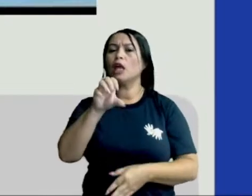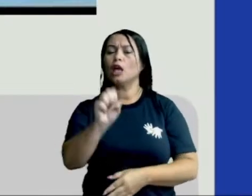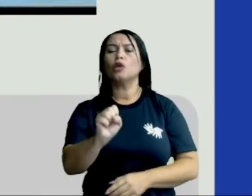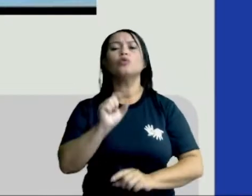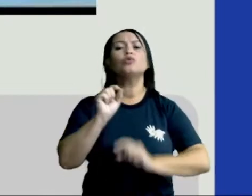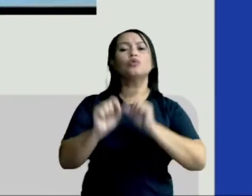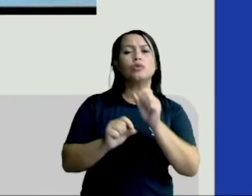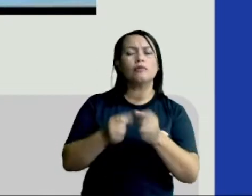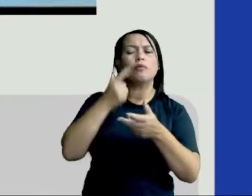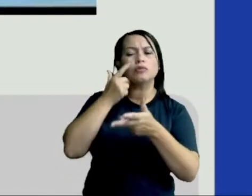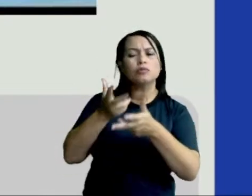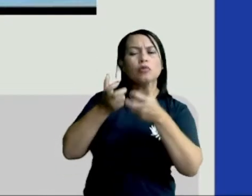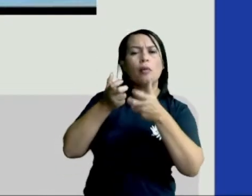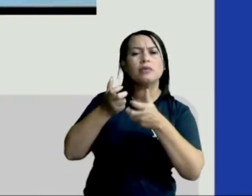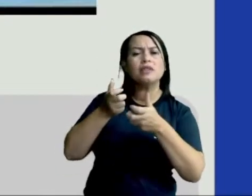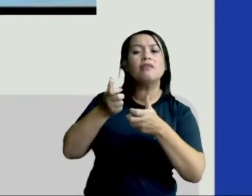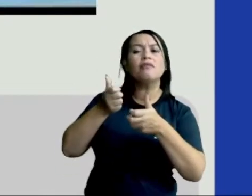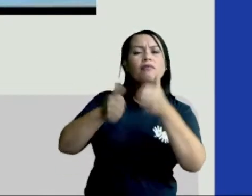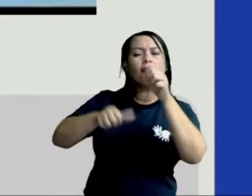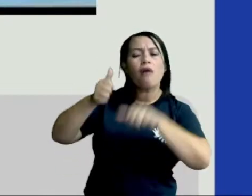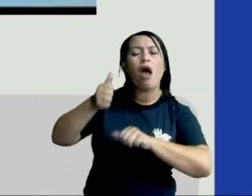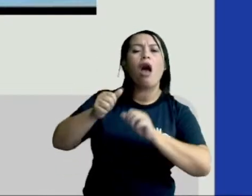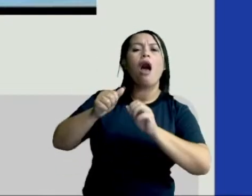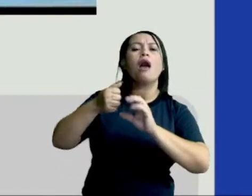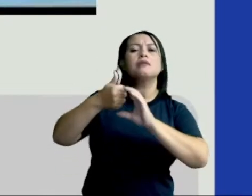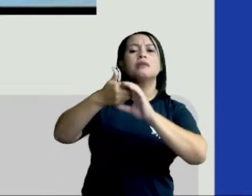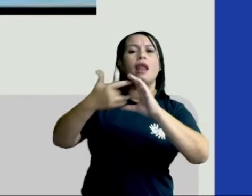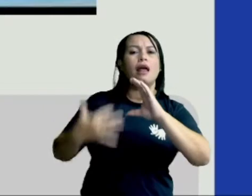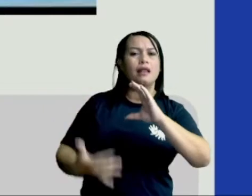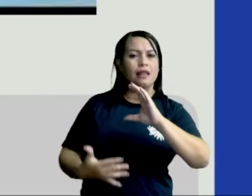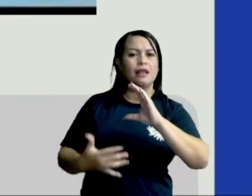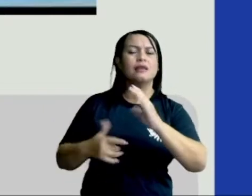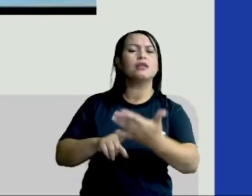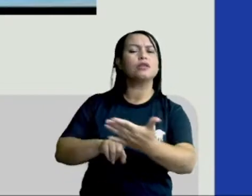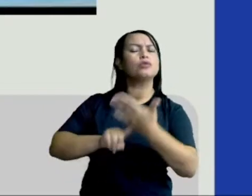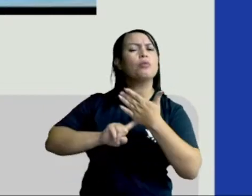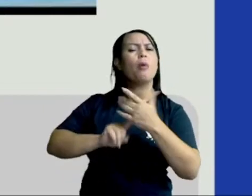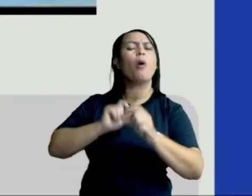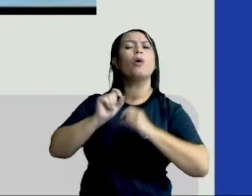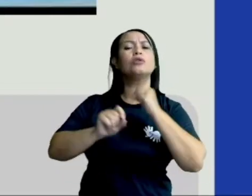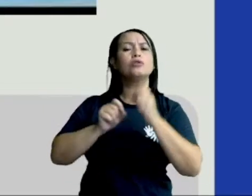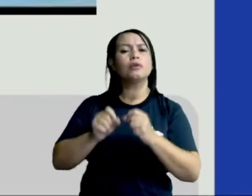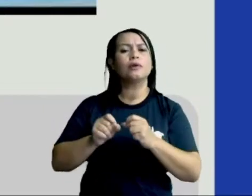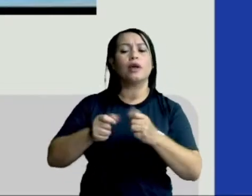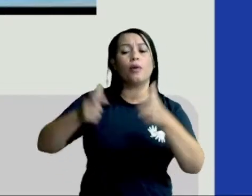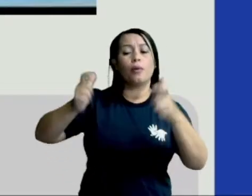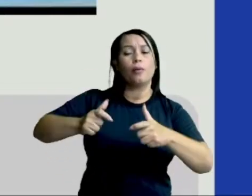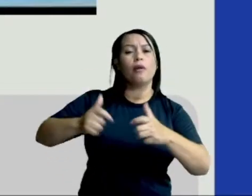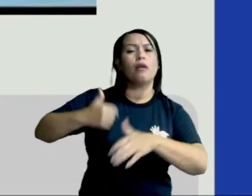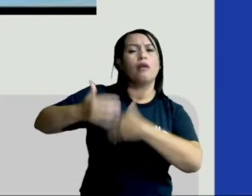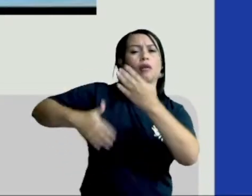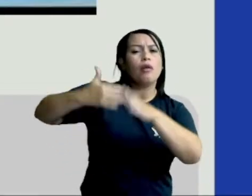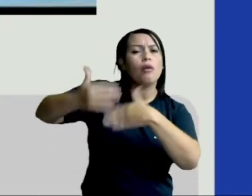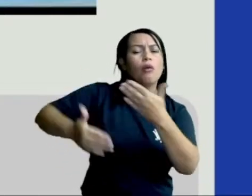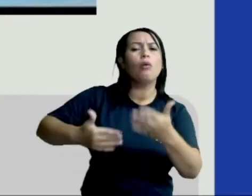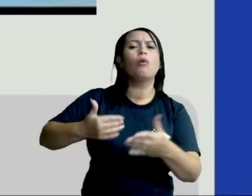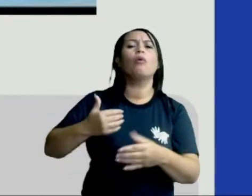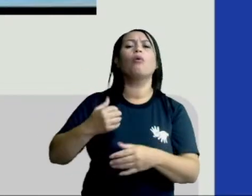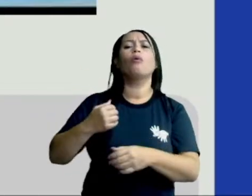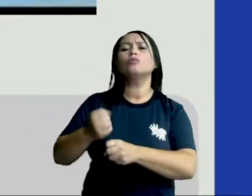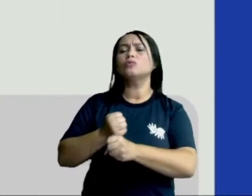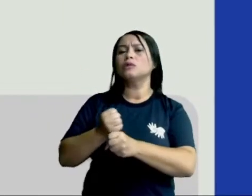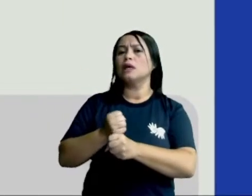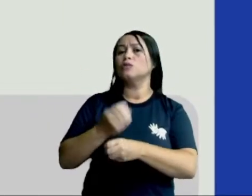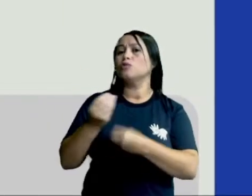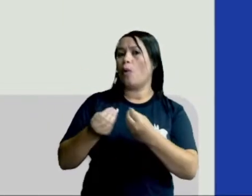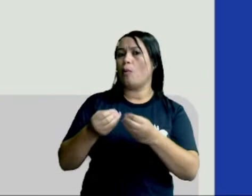observar essas características que nos remetem a como aquele lugar, ao longo do tempo, ele foi se